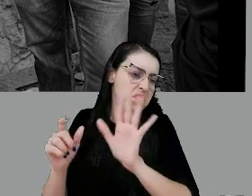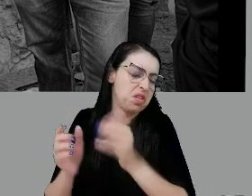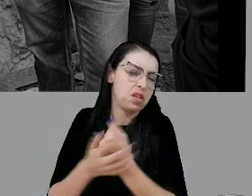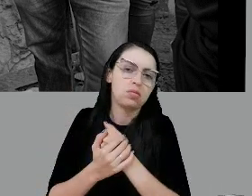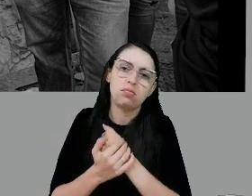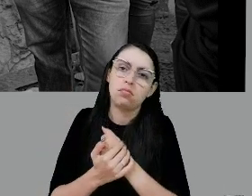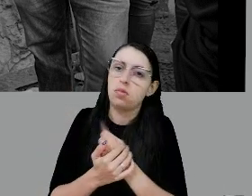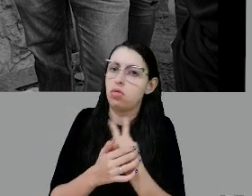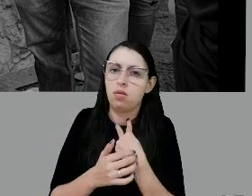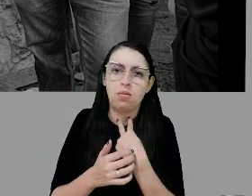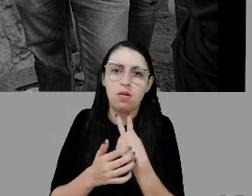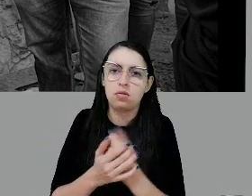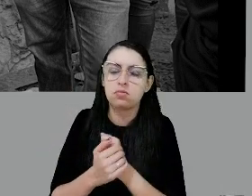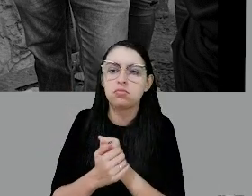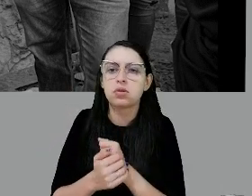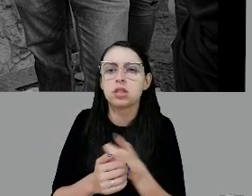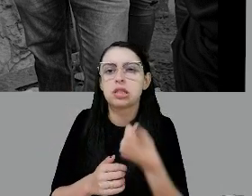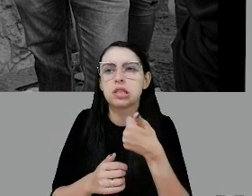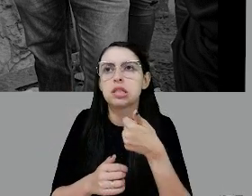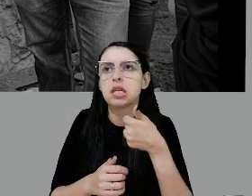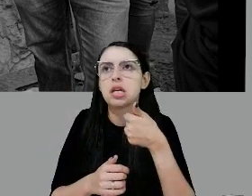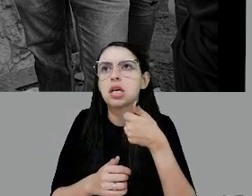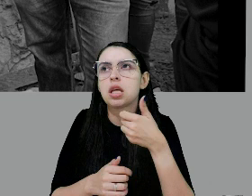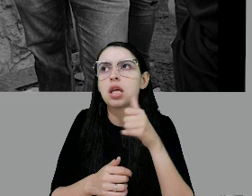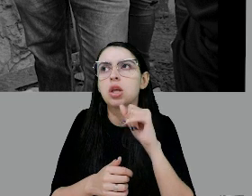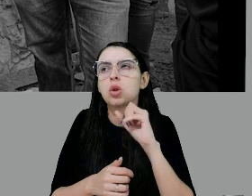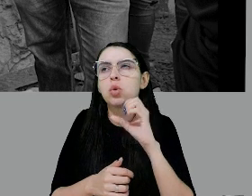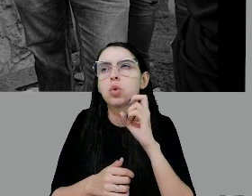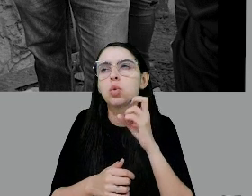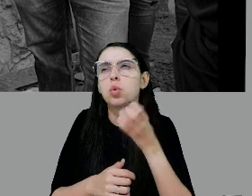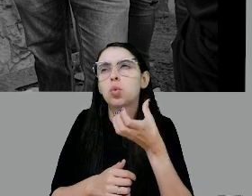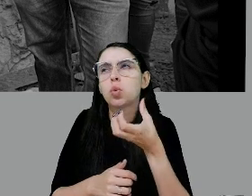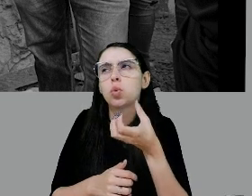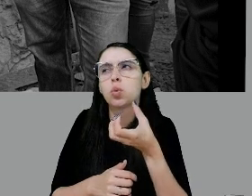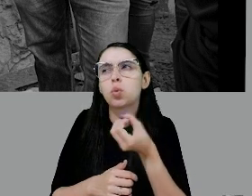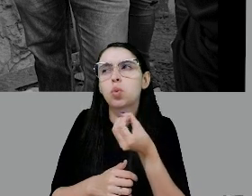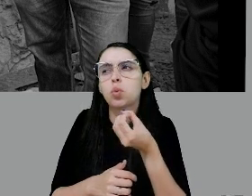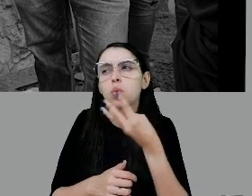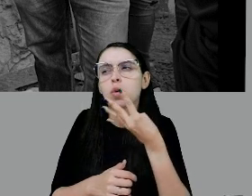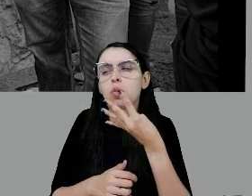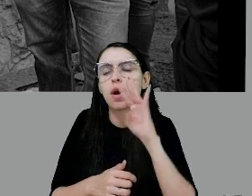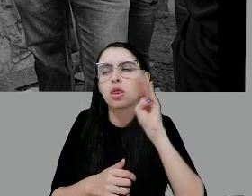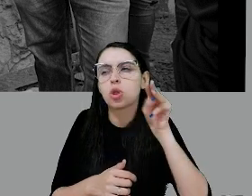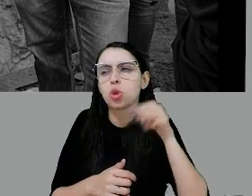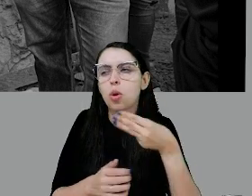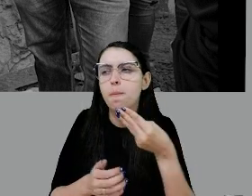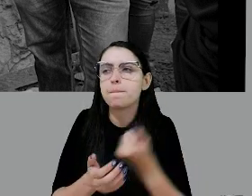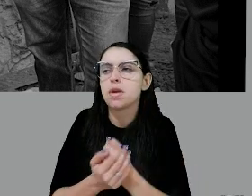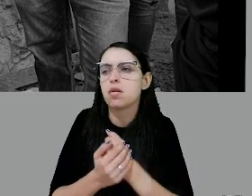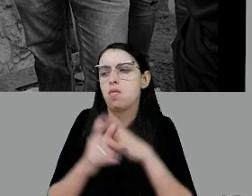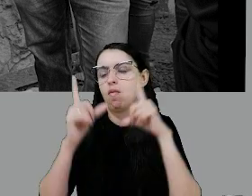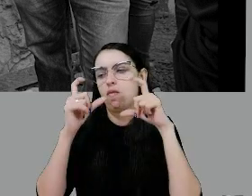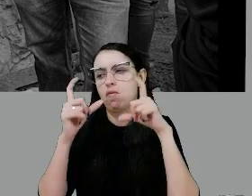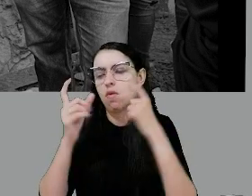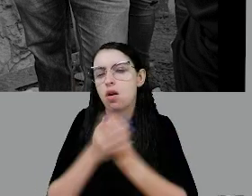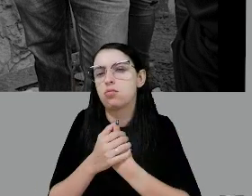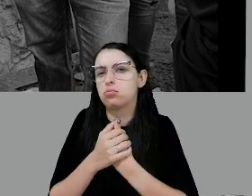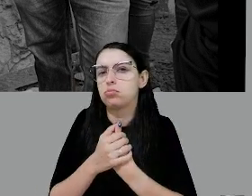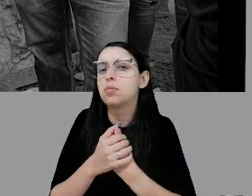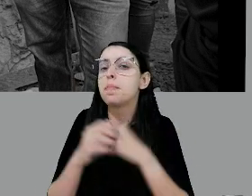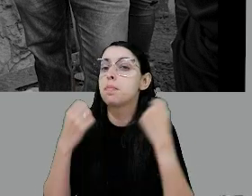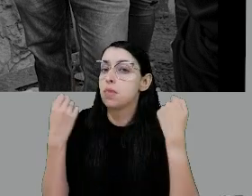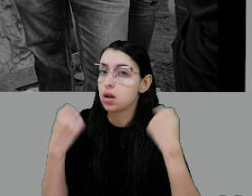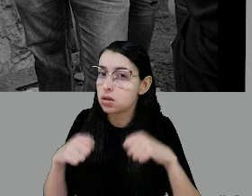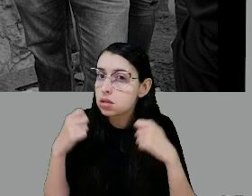ponto que esse ensaio, 104 mil fotos até agora feitas, esse ensaio não estaria completo sem esse